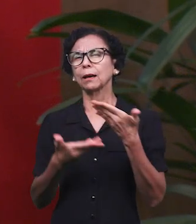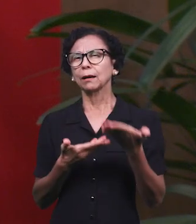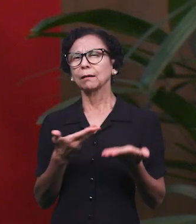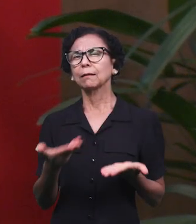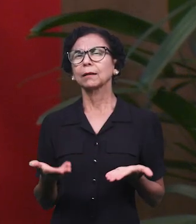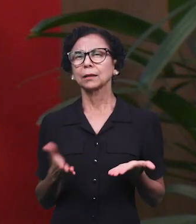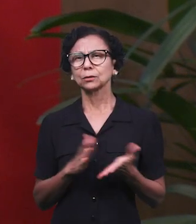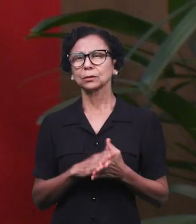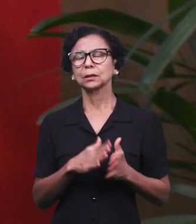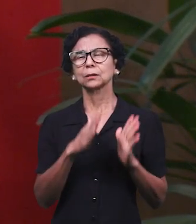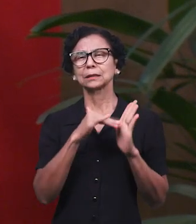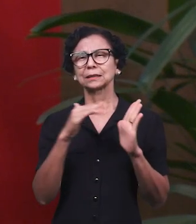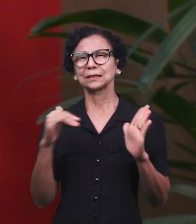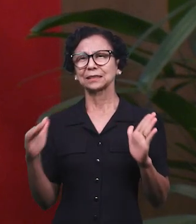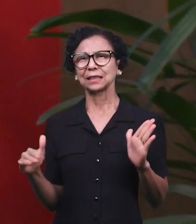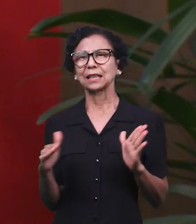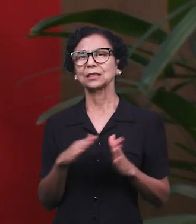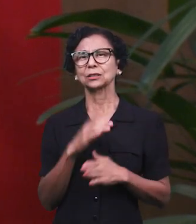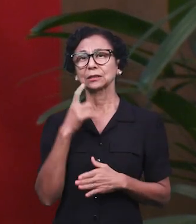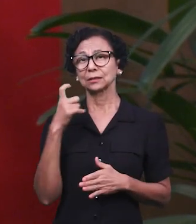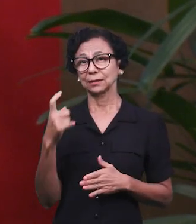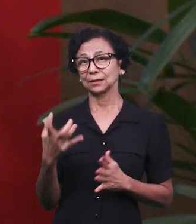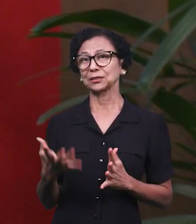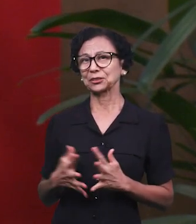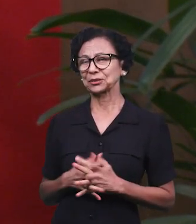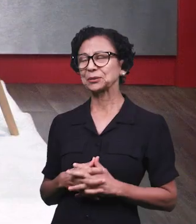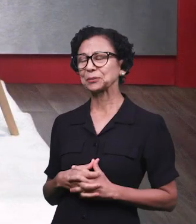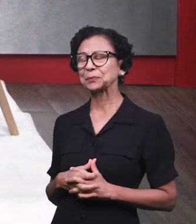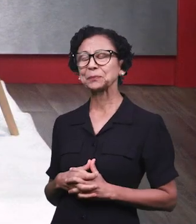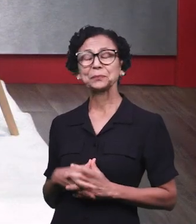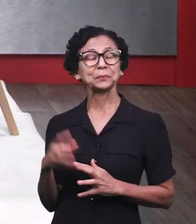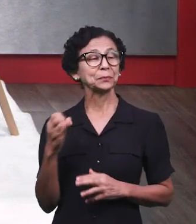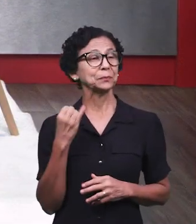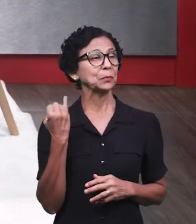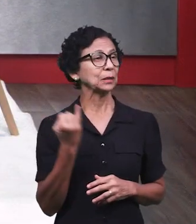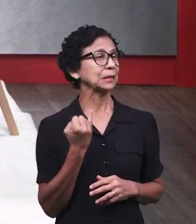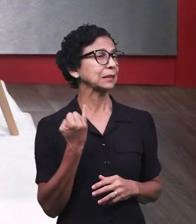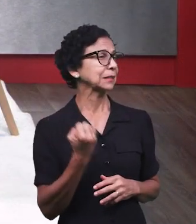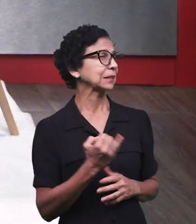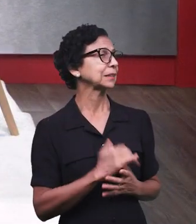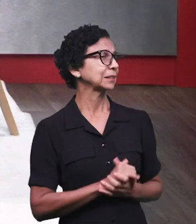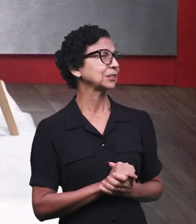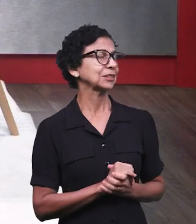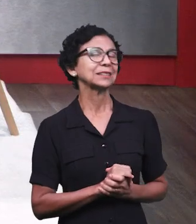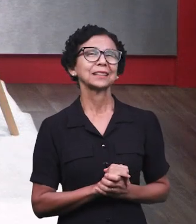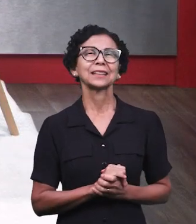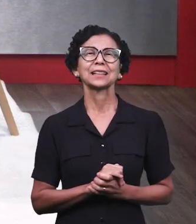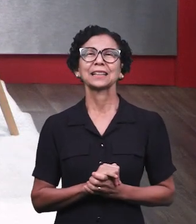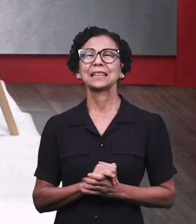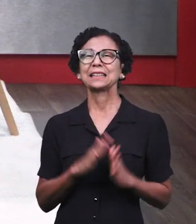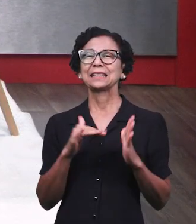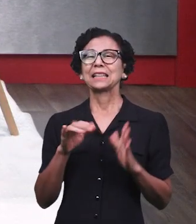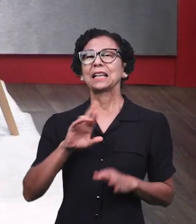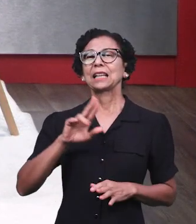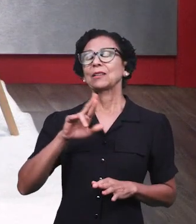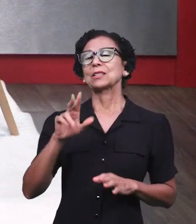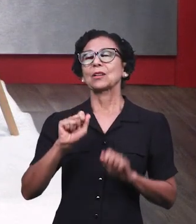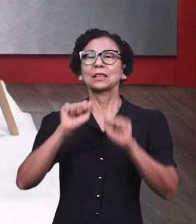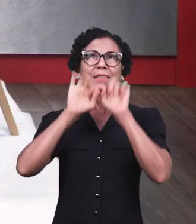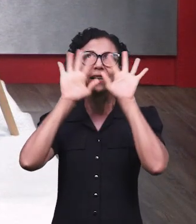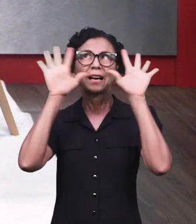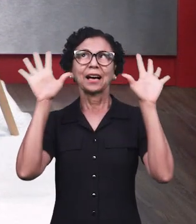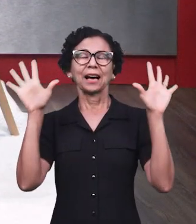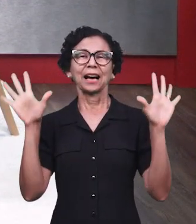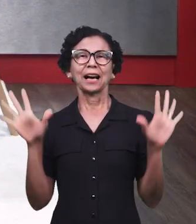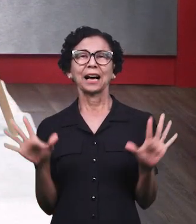estética bastante favorável para o paciente. Muito importante, porque a estética do sorriso, pelo que a gente está vendo, né, não é só o clareamento,